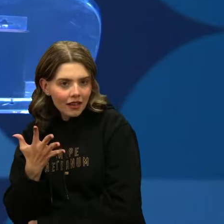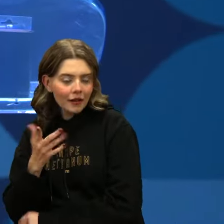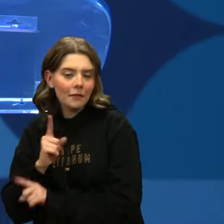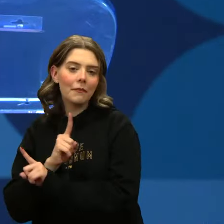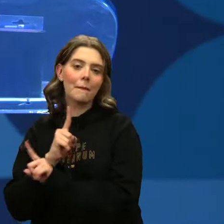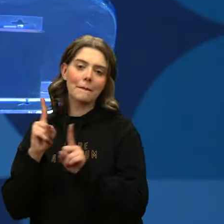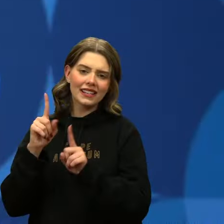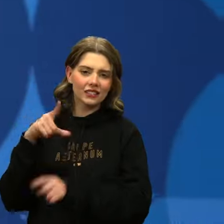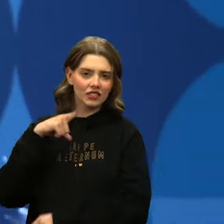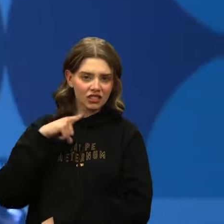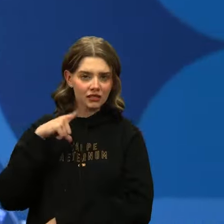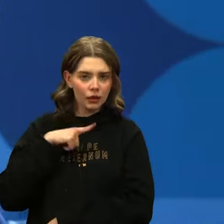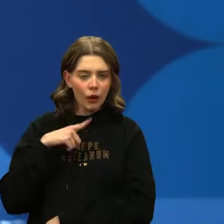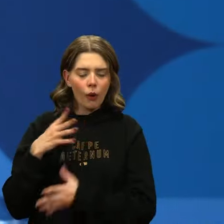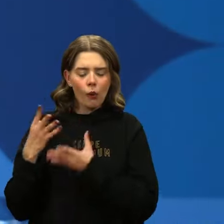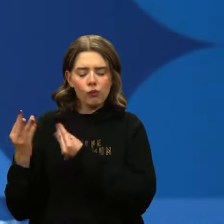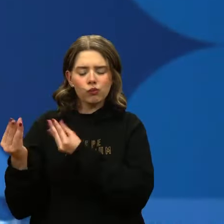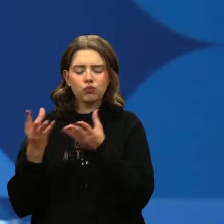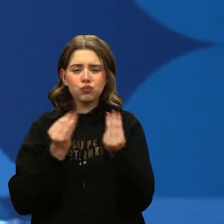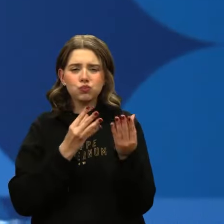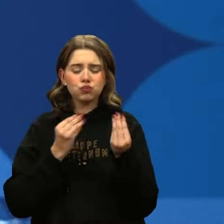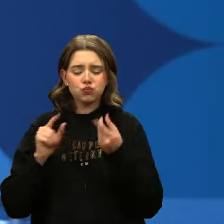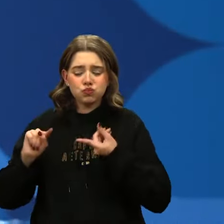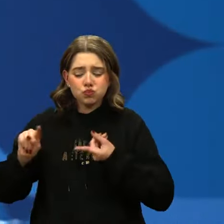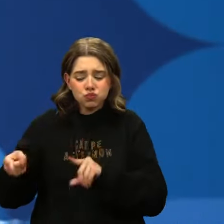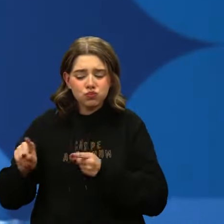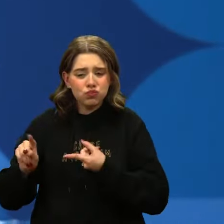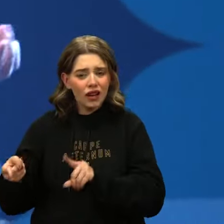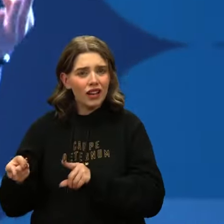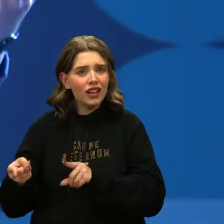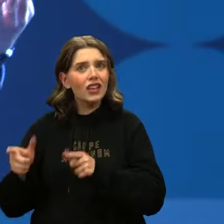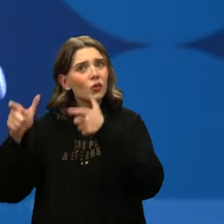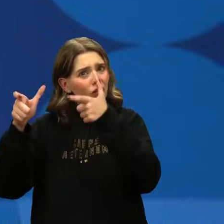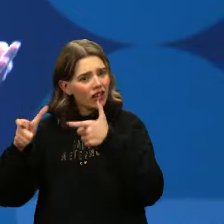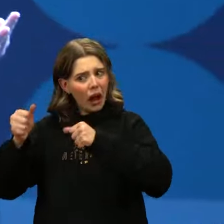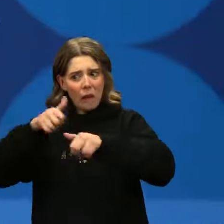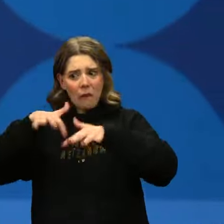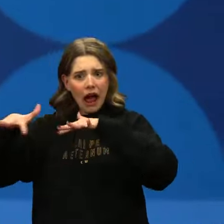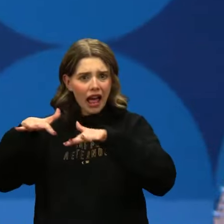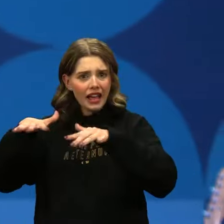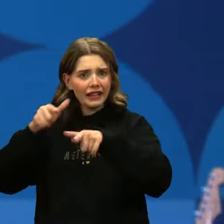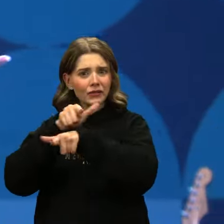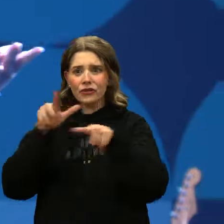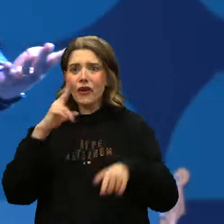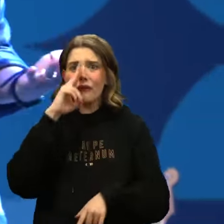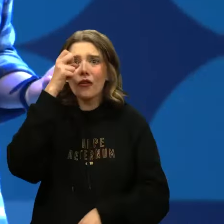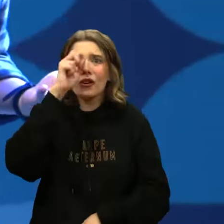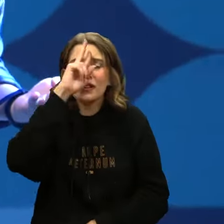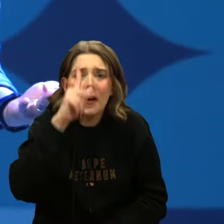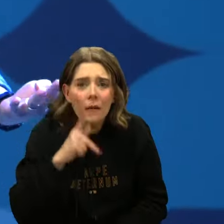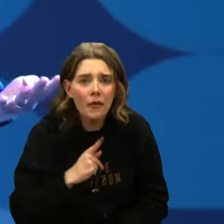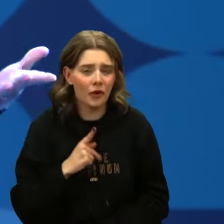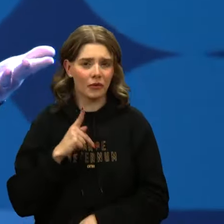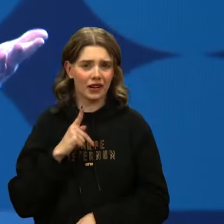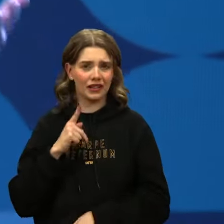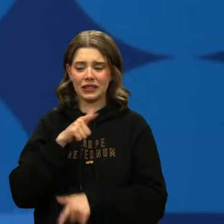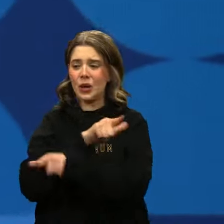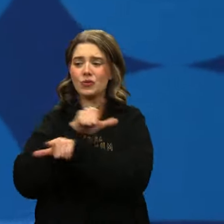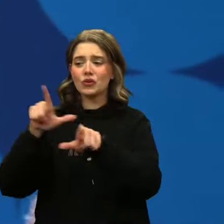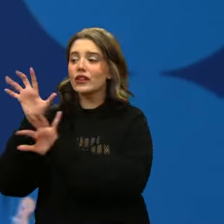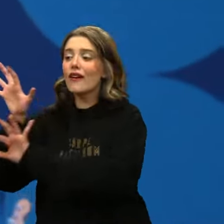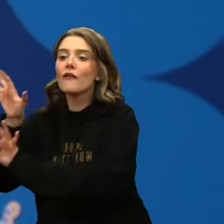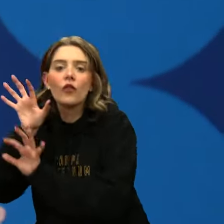oposição. Essa igreja ficava em um lugar instável. Essa igreja não tinha força nela mesma, não tinha influência. Essa igreja